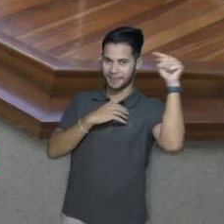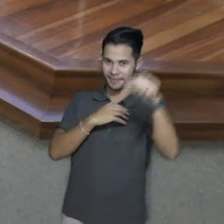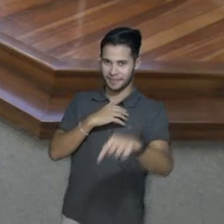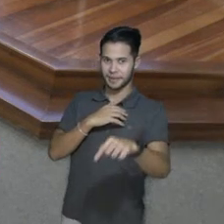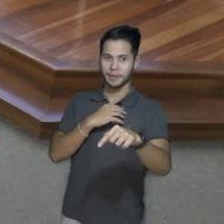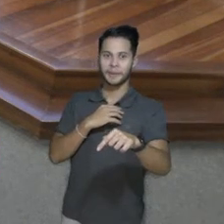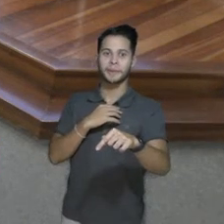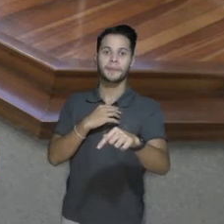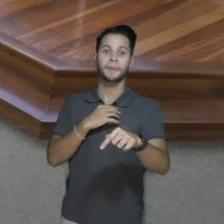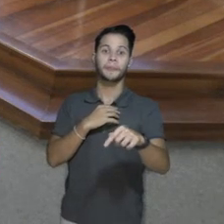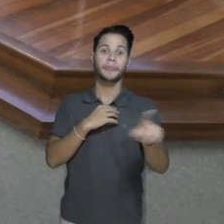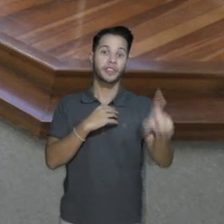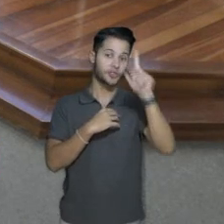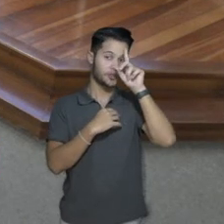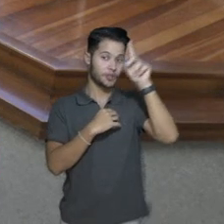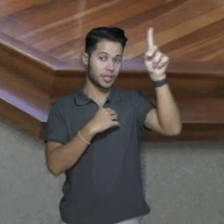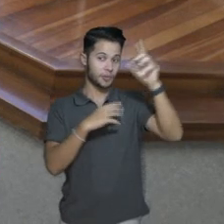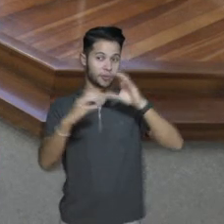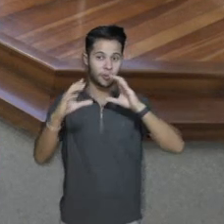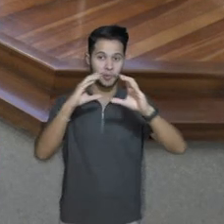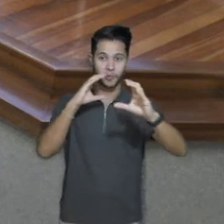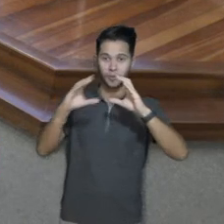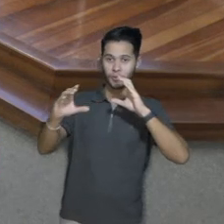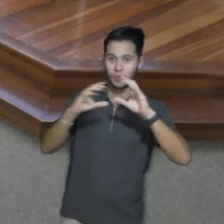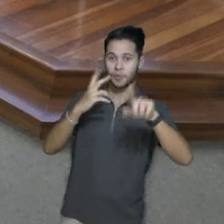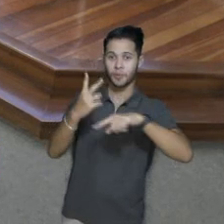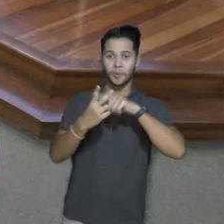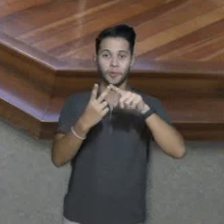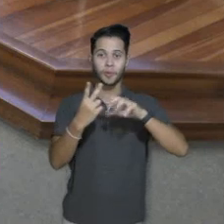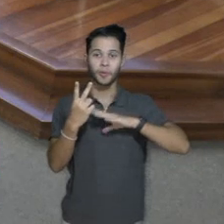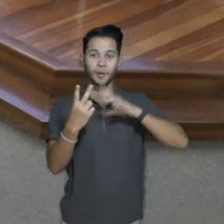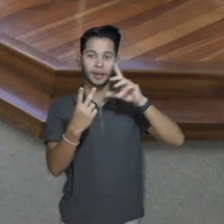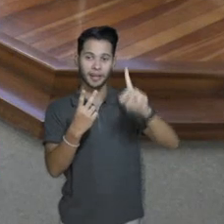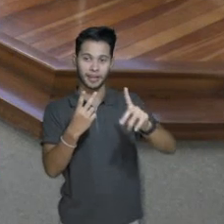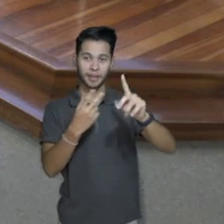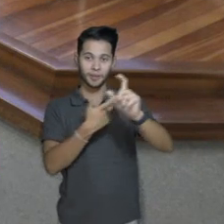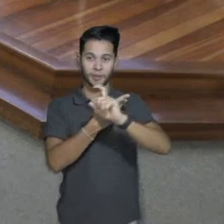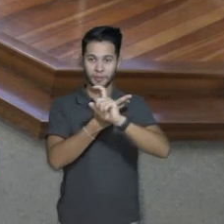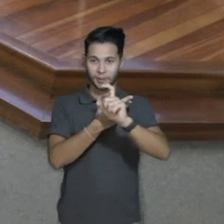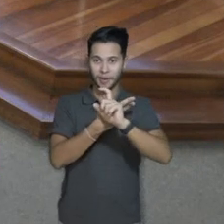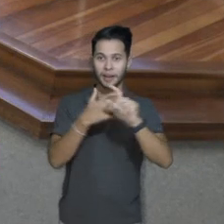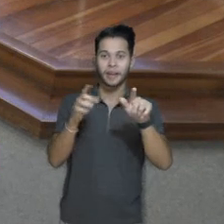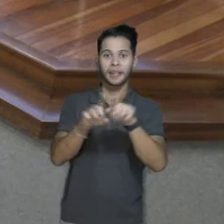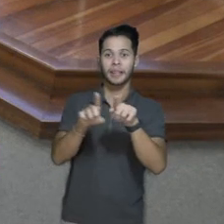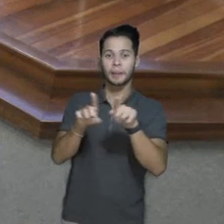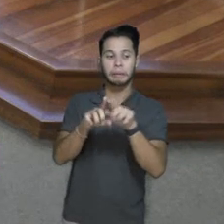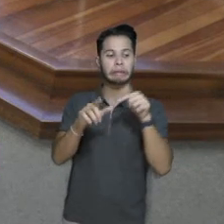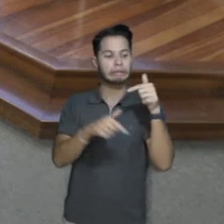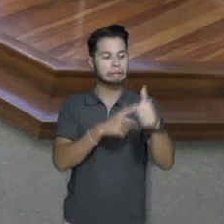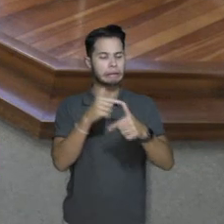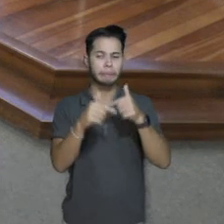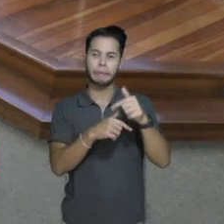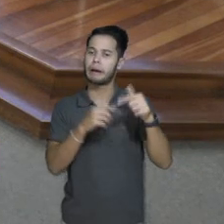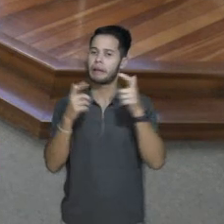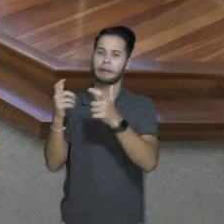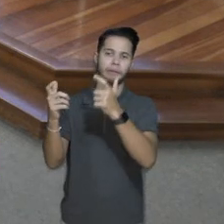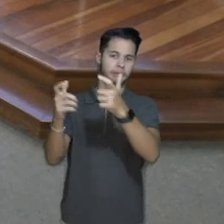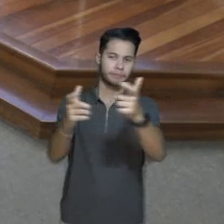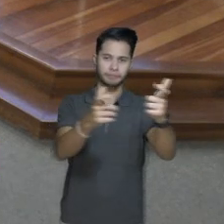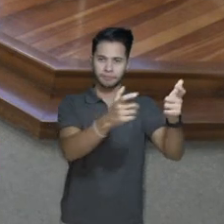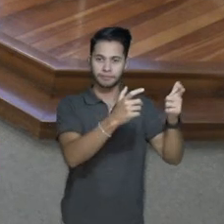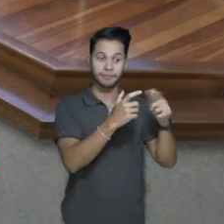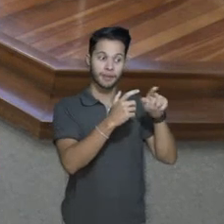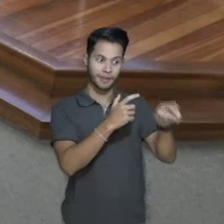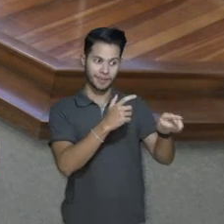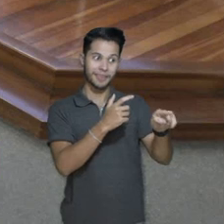nosso diretor de comunicação coordenador executivo também atua em todas as pontas tá me devendo um